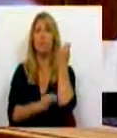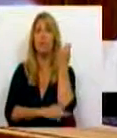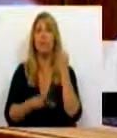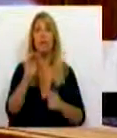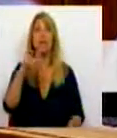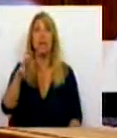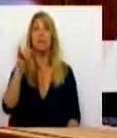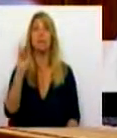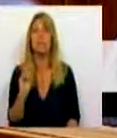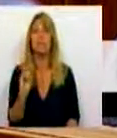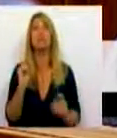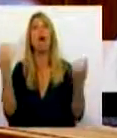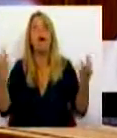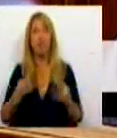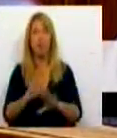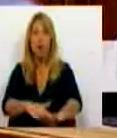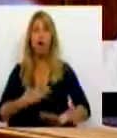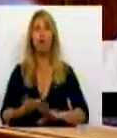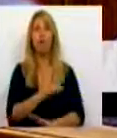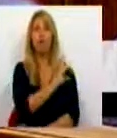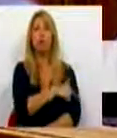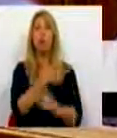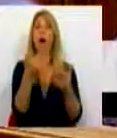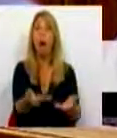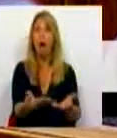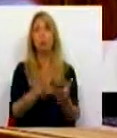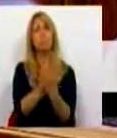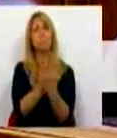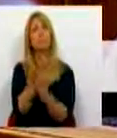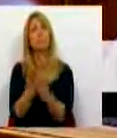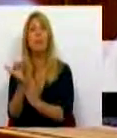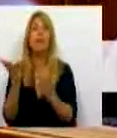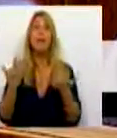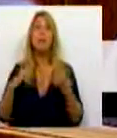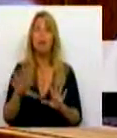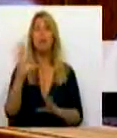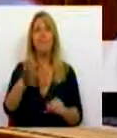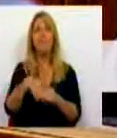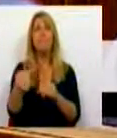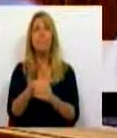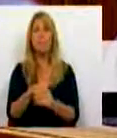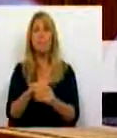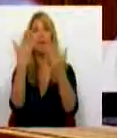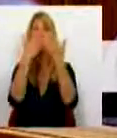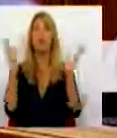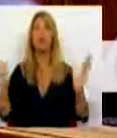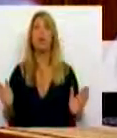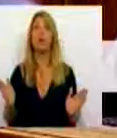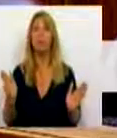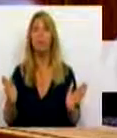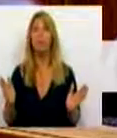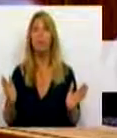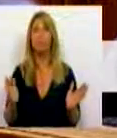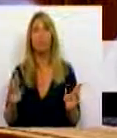CIMs irão ter reforço de competências de forma transversal, mas de forma participada e democrática, e não de